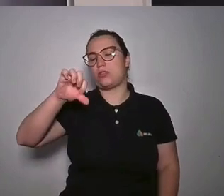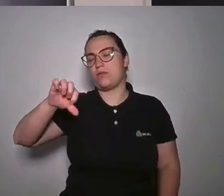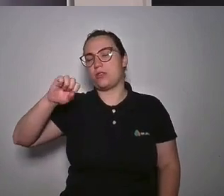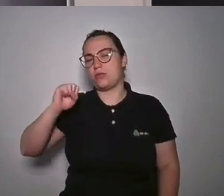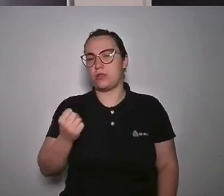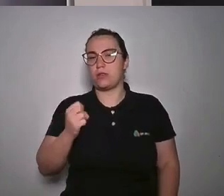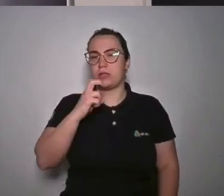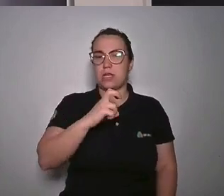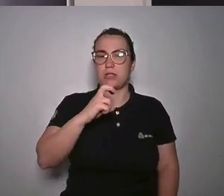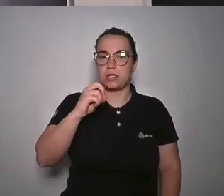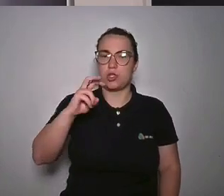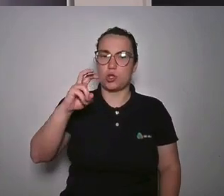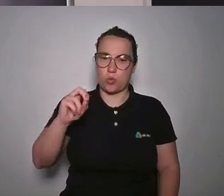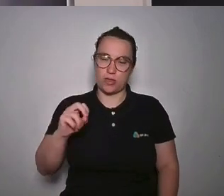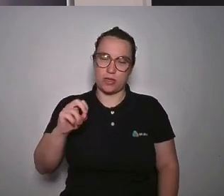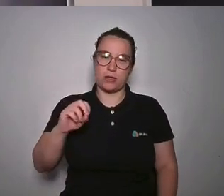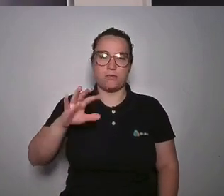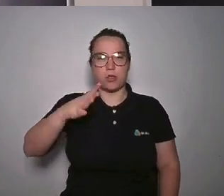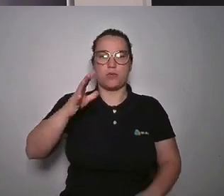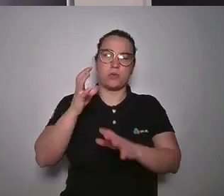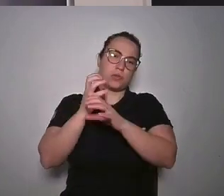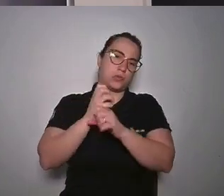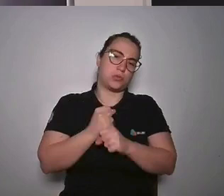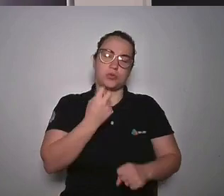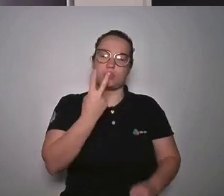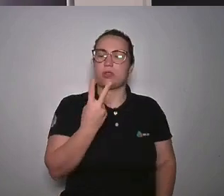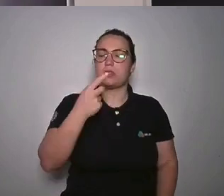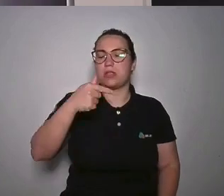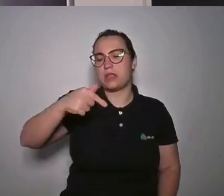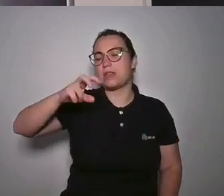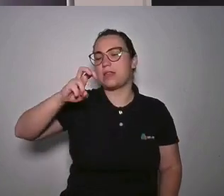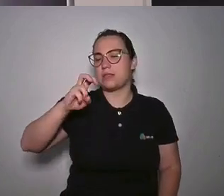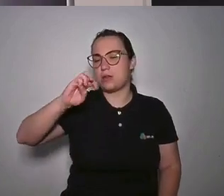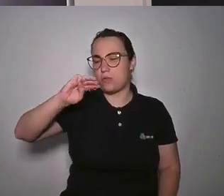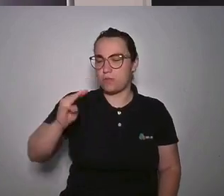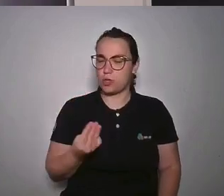21.989.550. Perfazendo-se um orçamento de